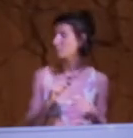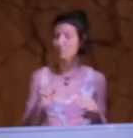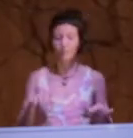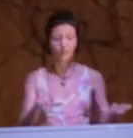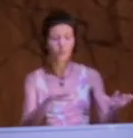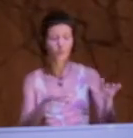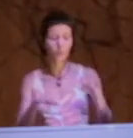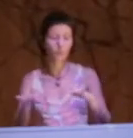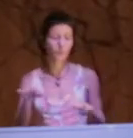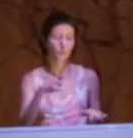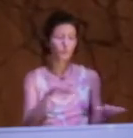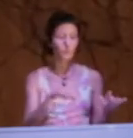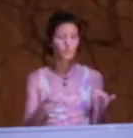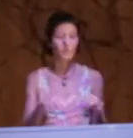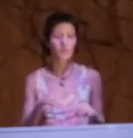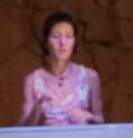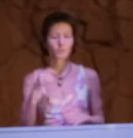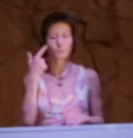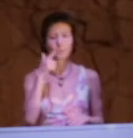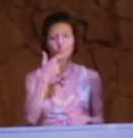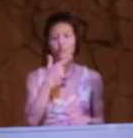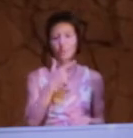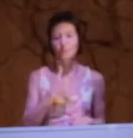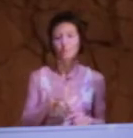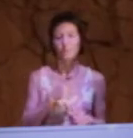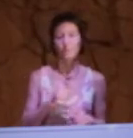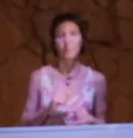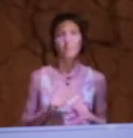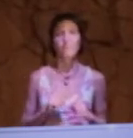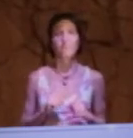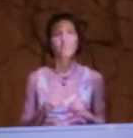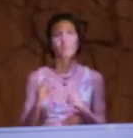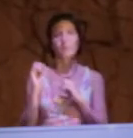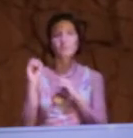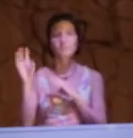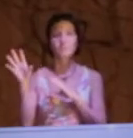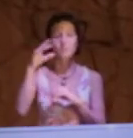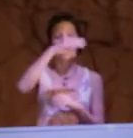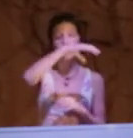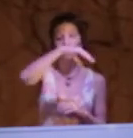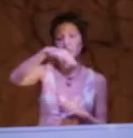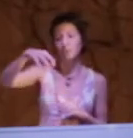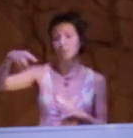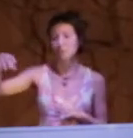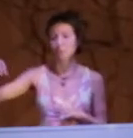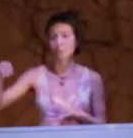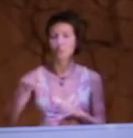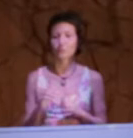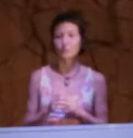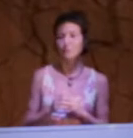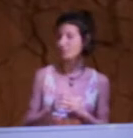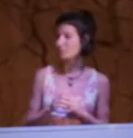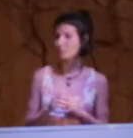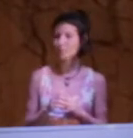simpatia, é para espantar a chuva. Então, para aquela simpatia ter mais força, o caçula tinha